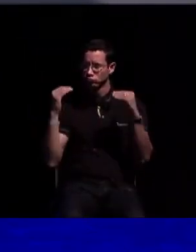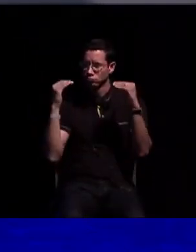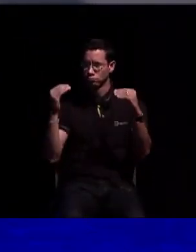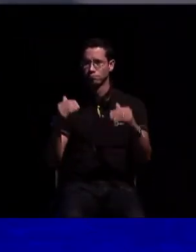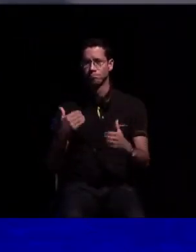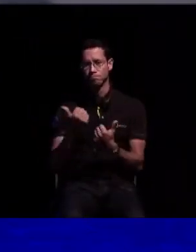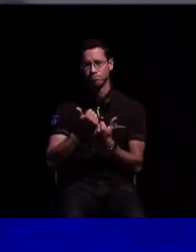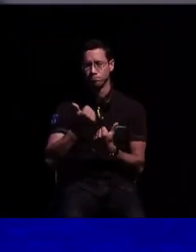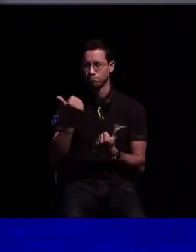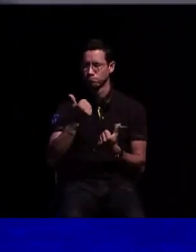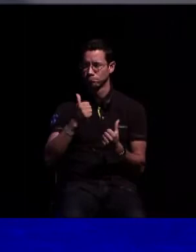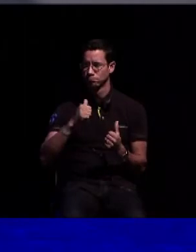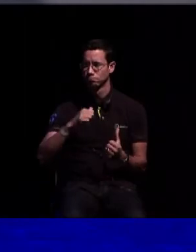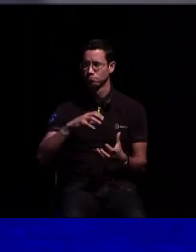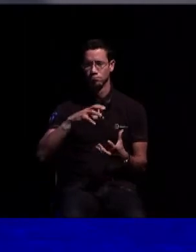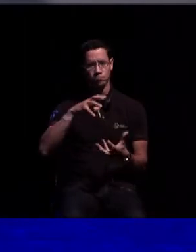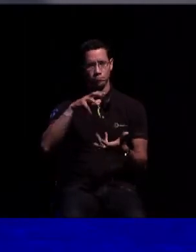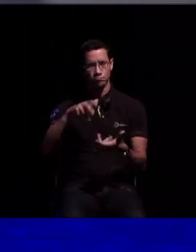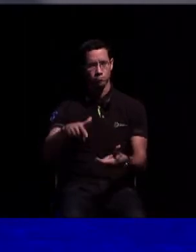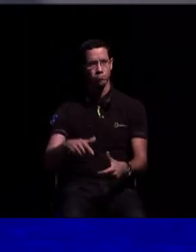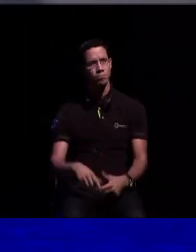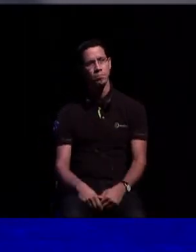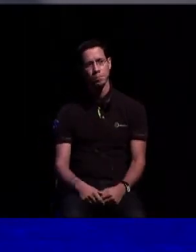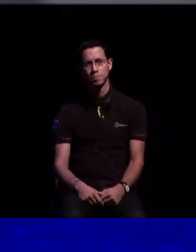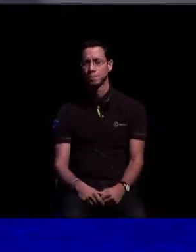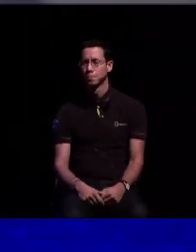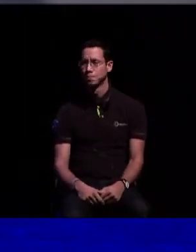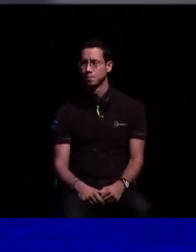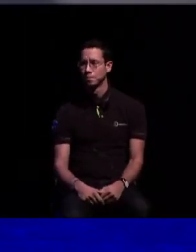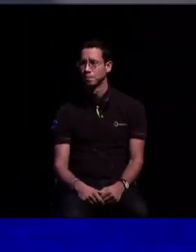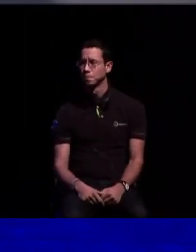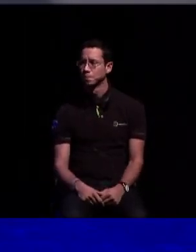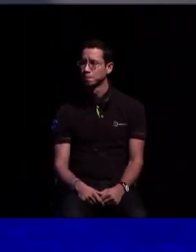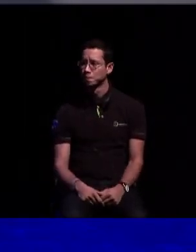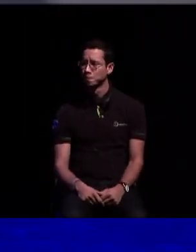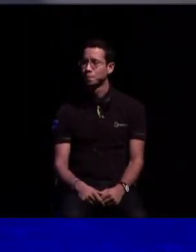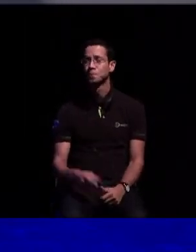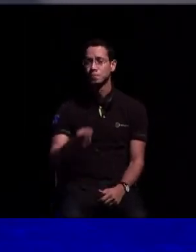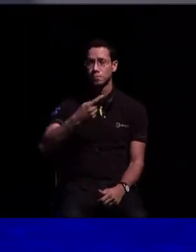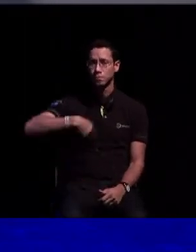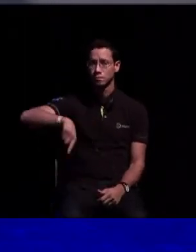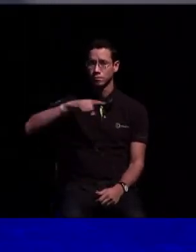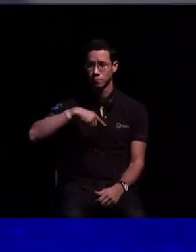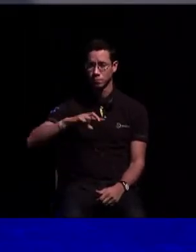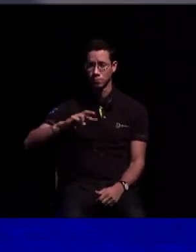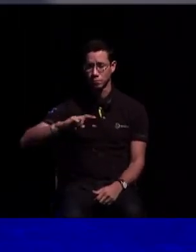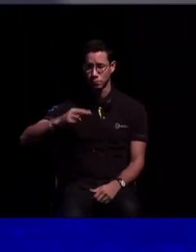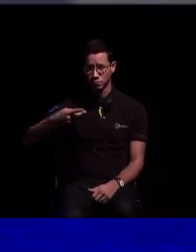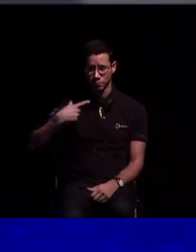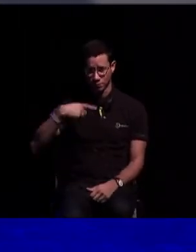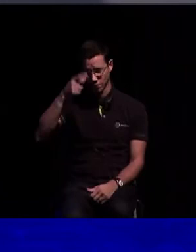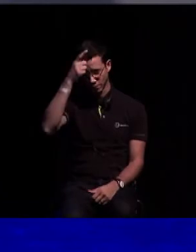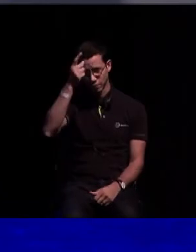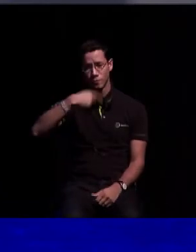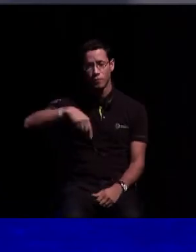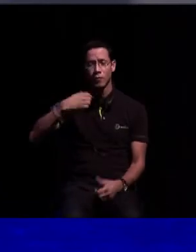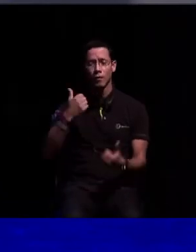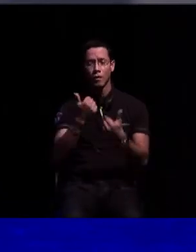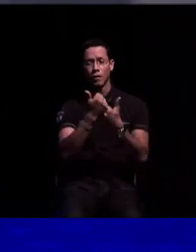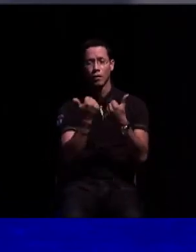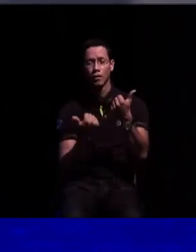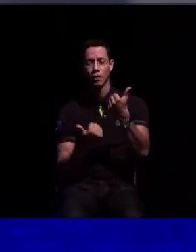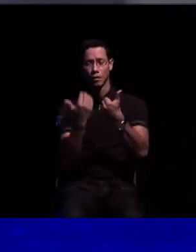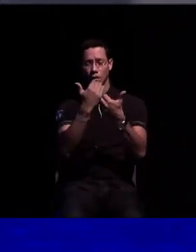como representante do que é genérico e do que é universal. Entre nós, ao contrário da Alemanha, a nossa posição não é